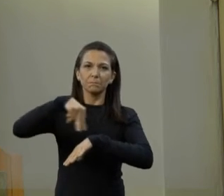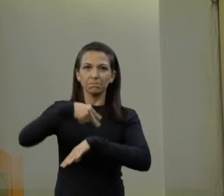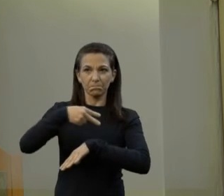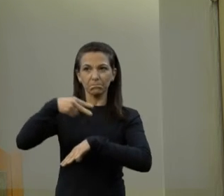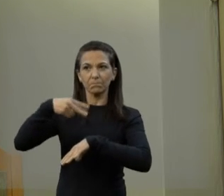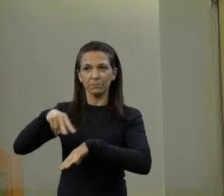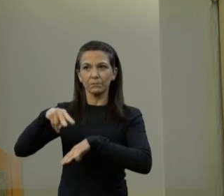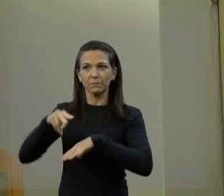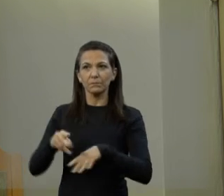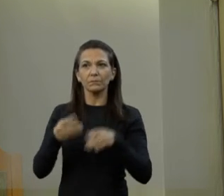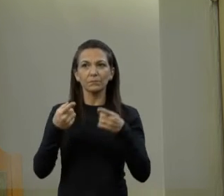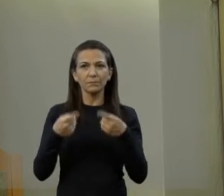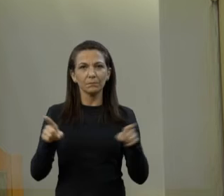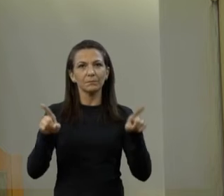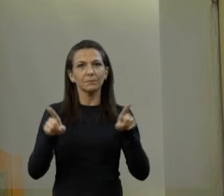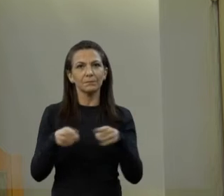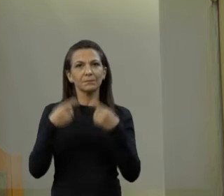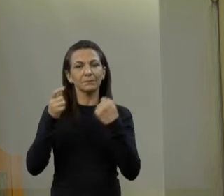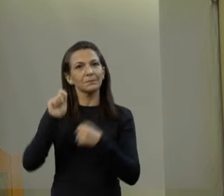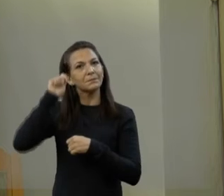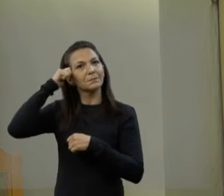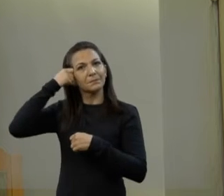E aí